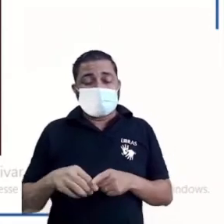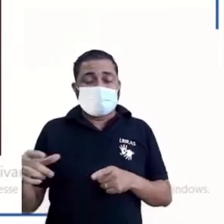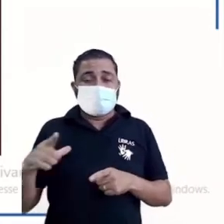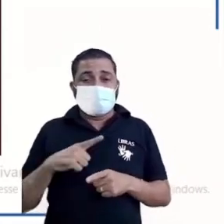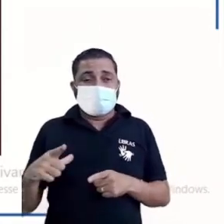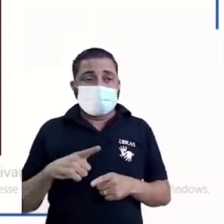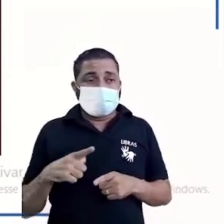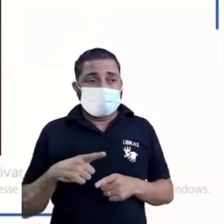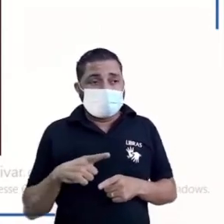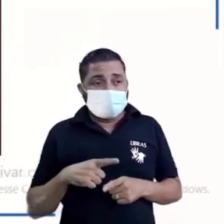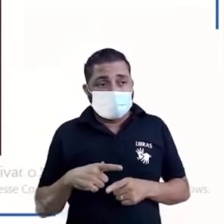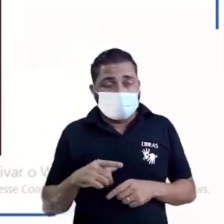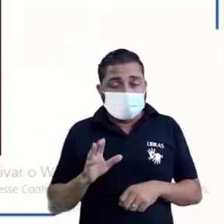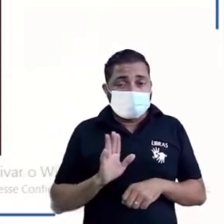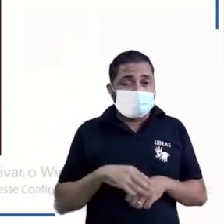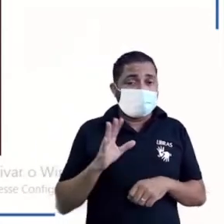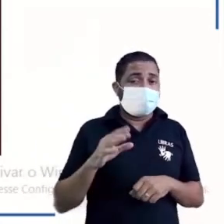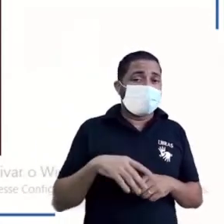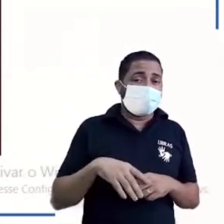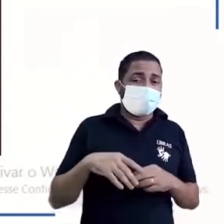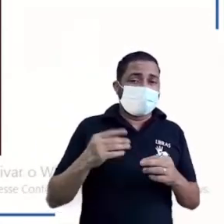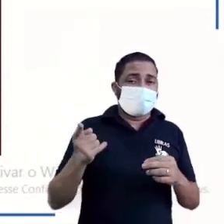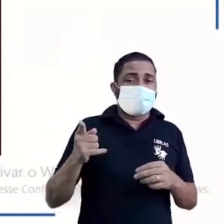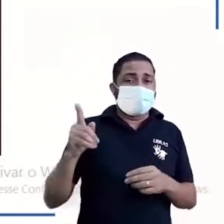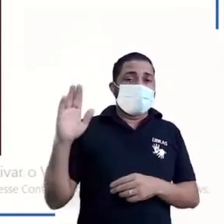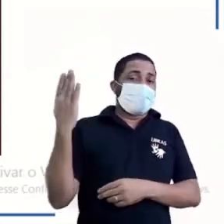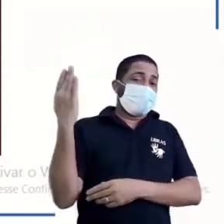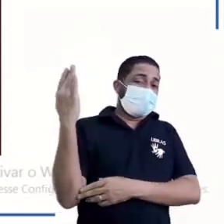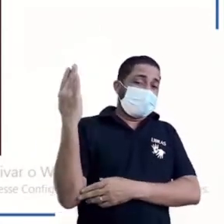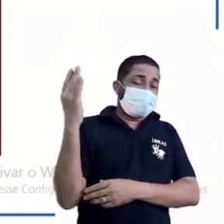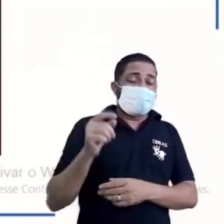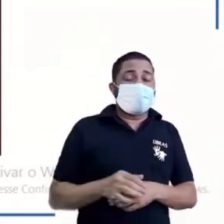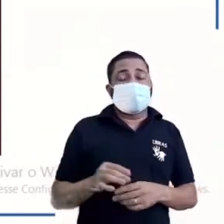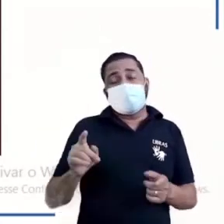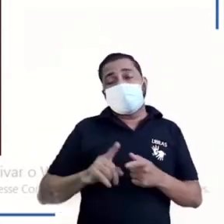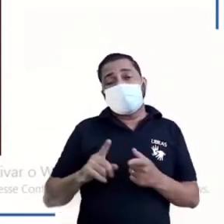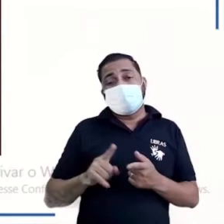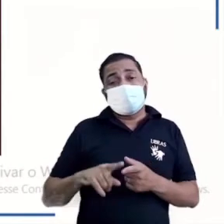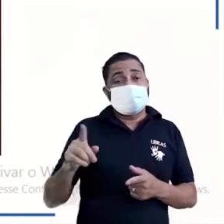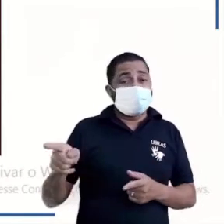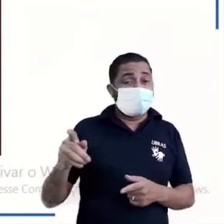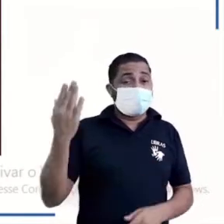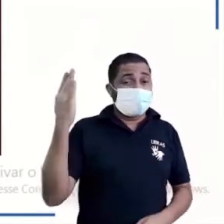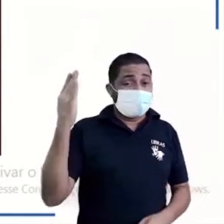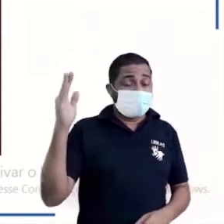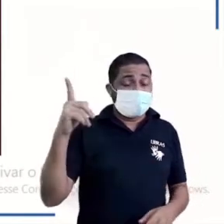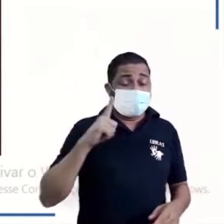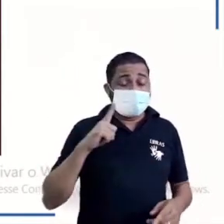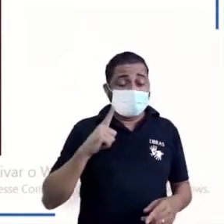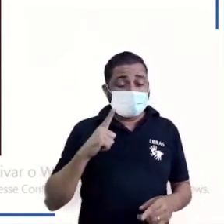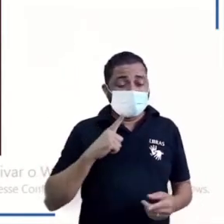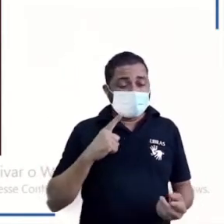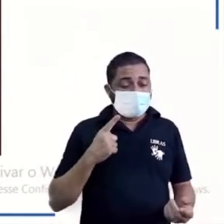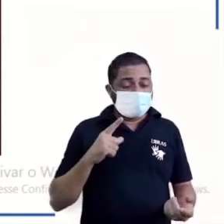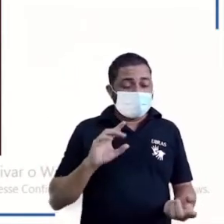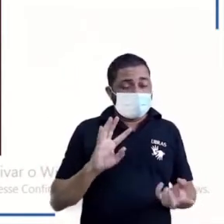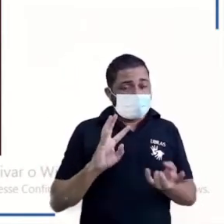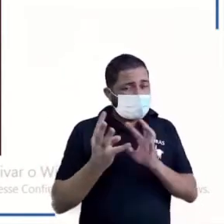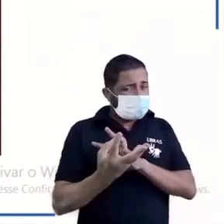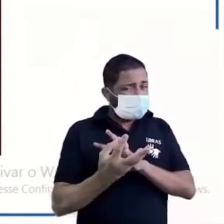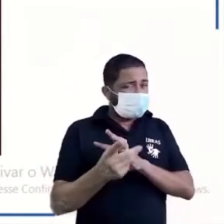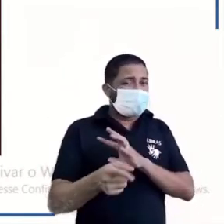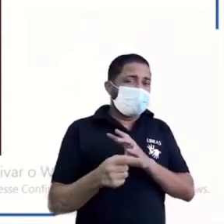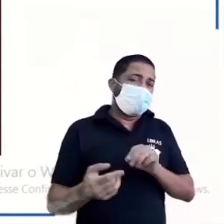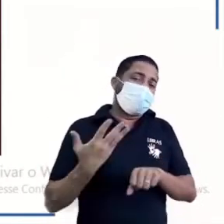há uma predominância de uma textura de madeira, né, e essa textura de madeira, né, contrastada por esse